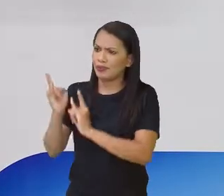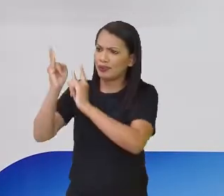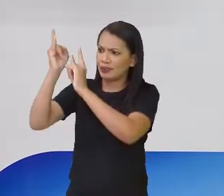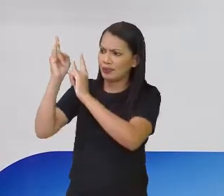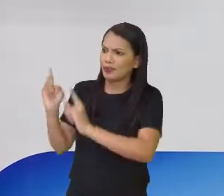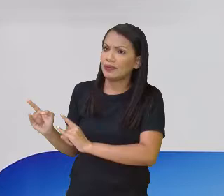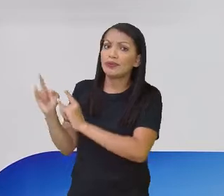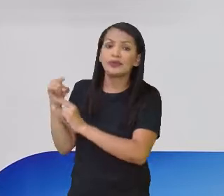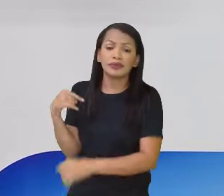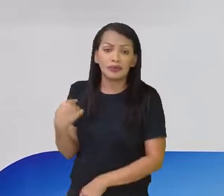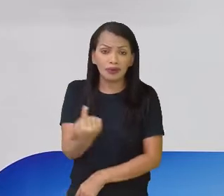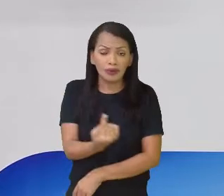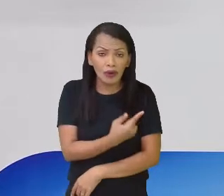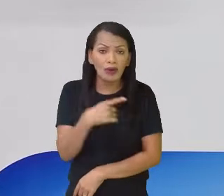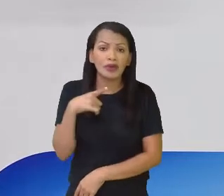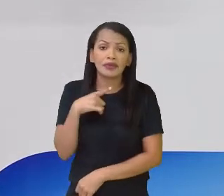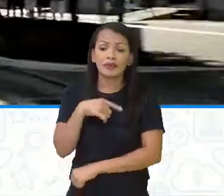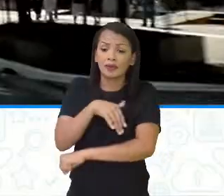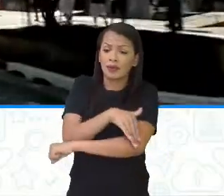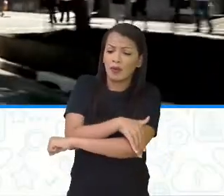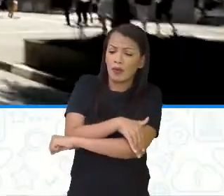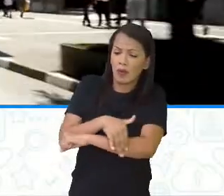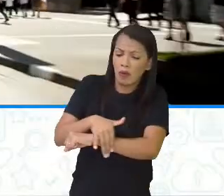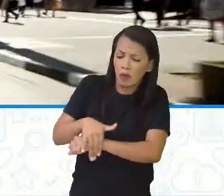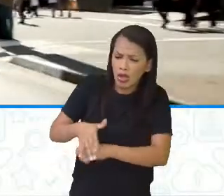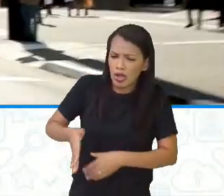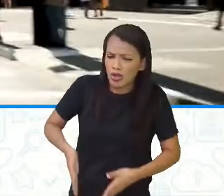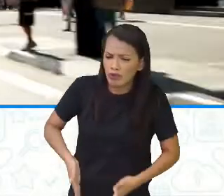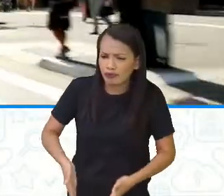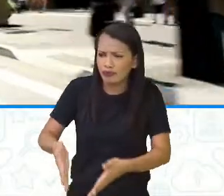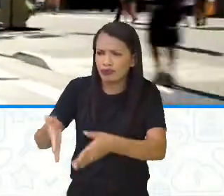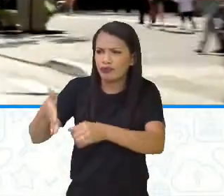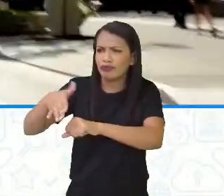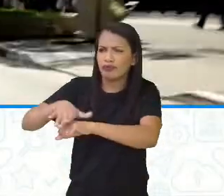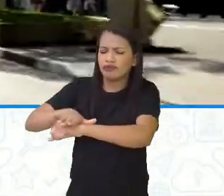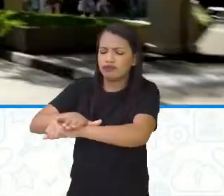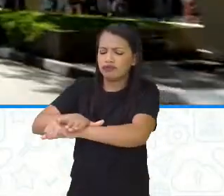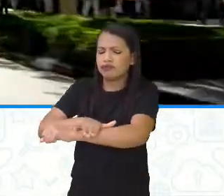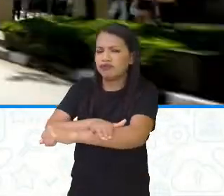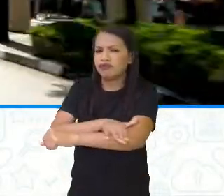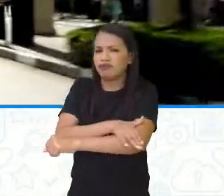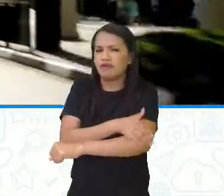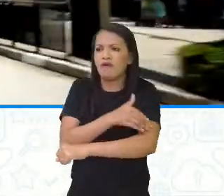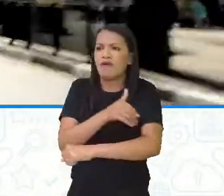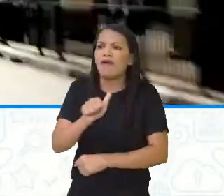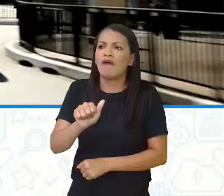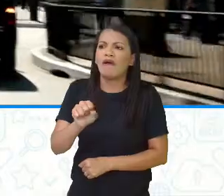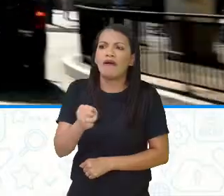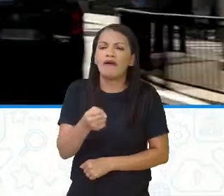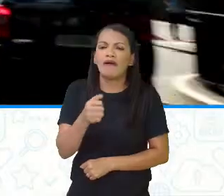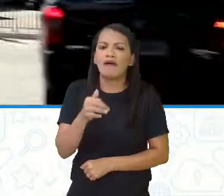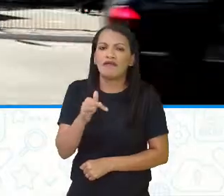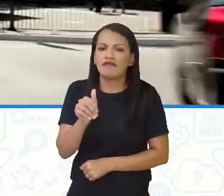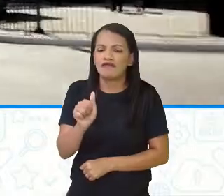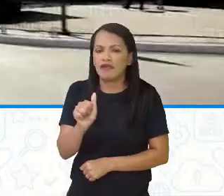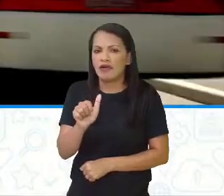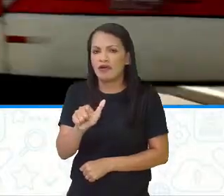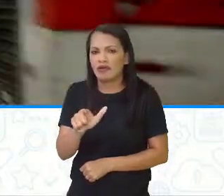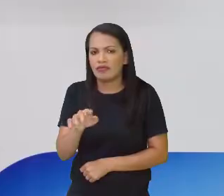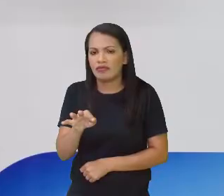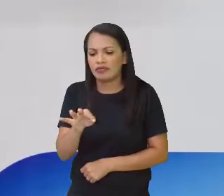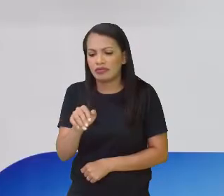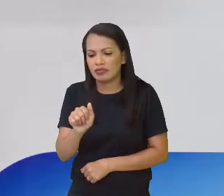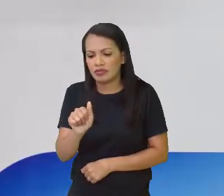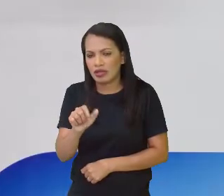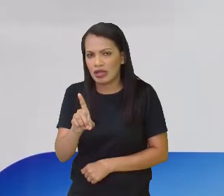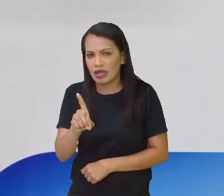temos avenidas e ruas asfaltadas, é bem comum a gente encontrar, principalmente nos centros urbanos. Se você